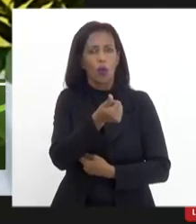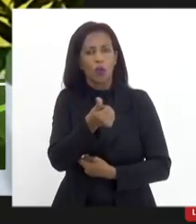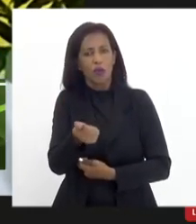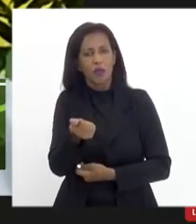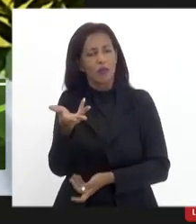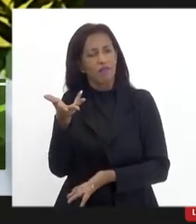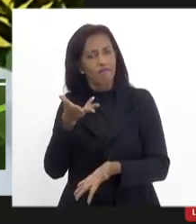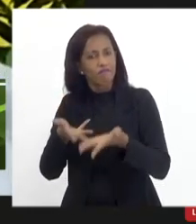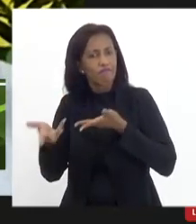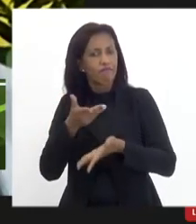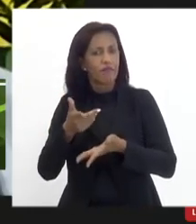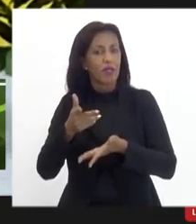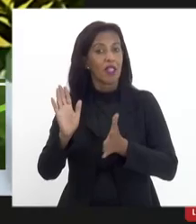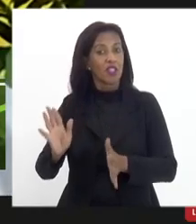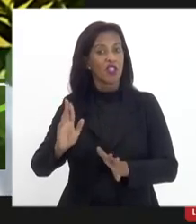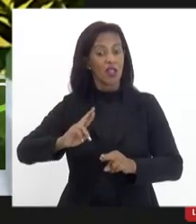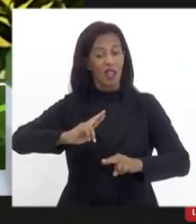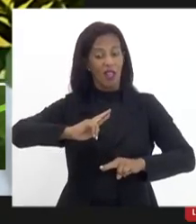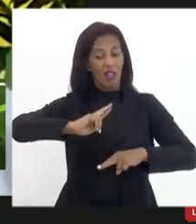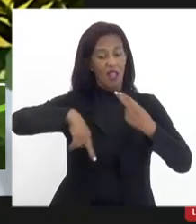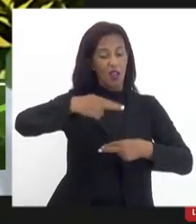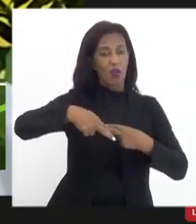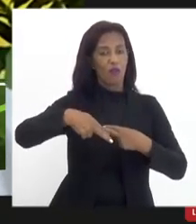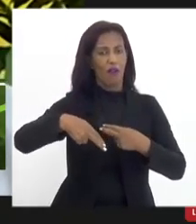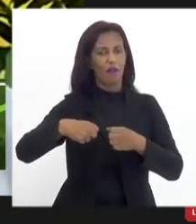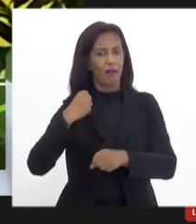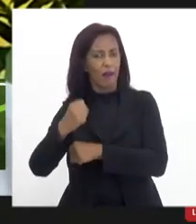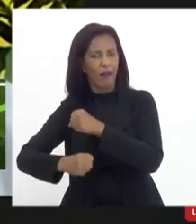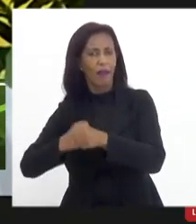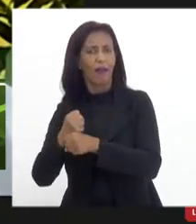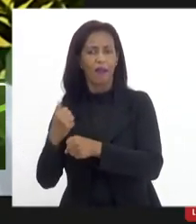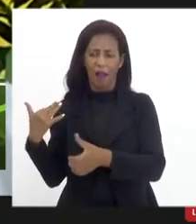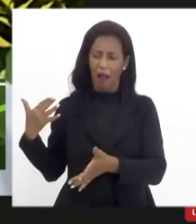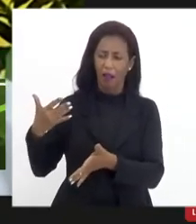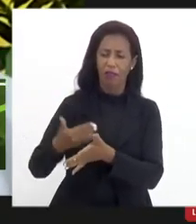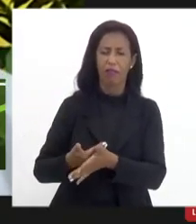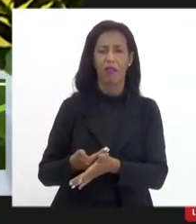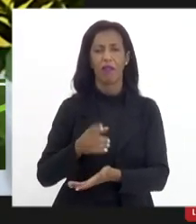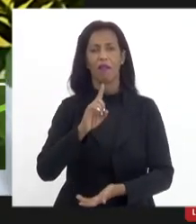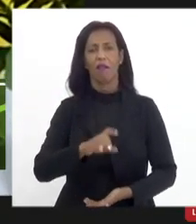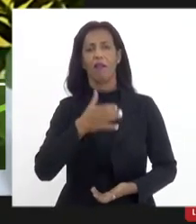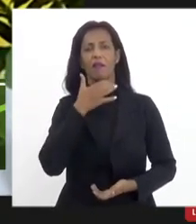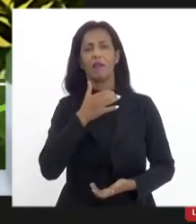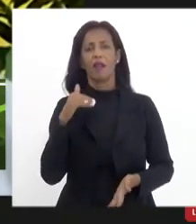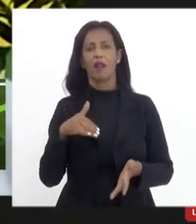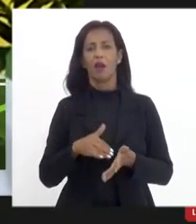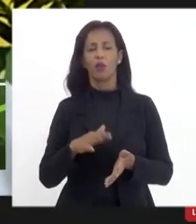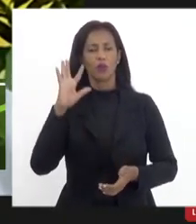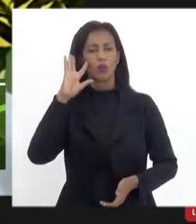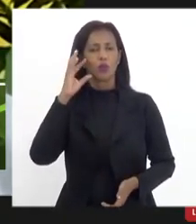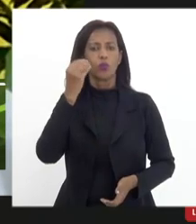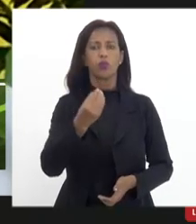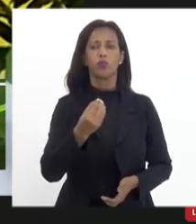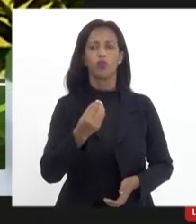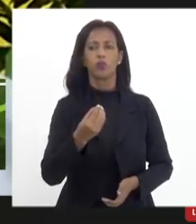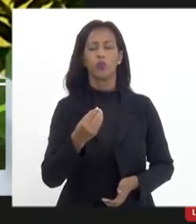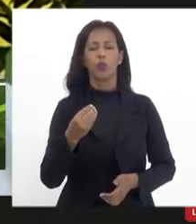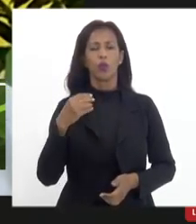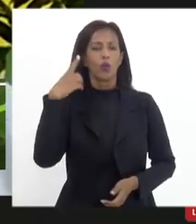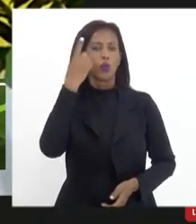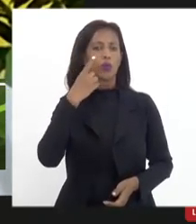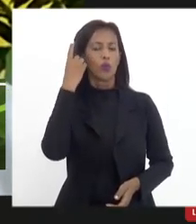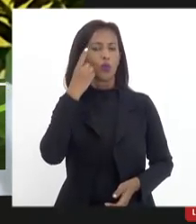que está renovado a cada ano e está vigente até agora, dezembro, a última decisão do